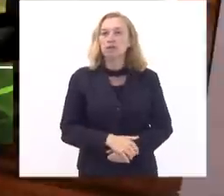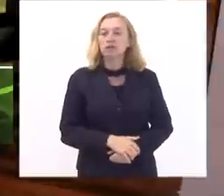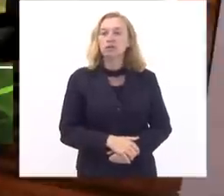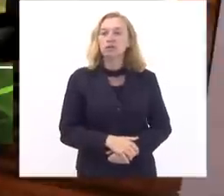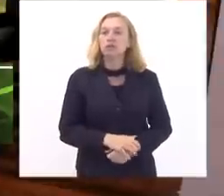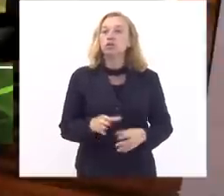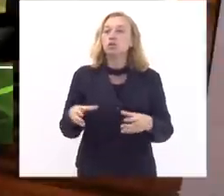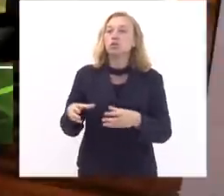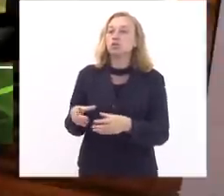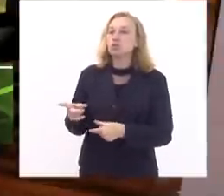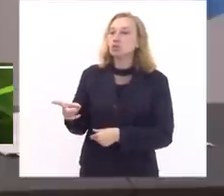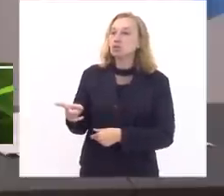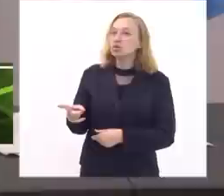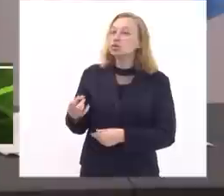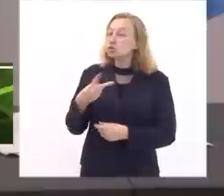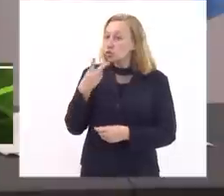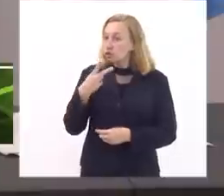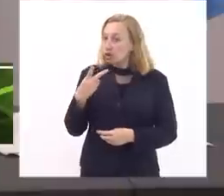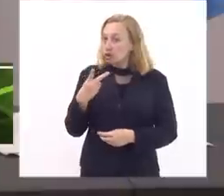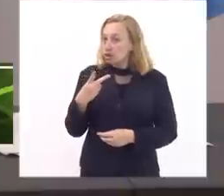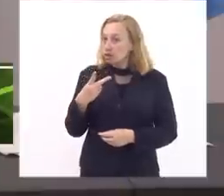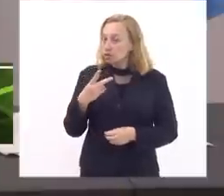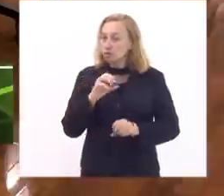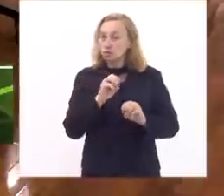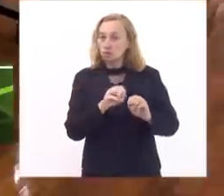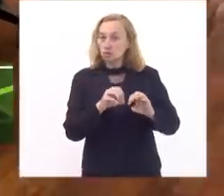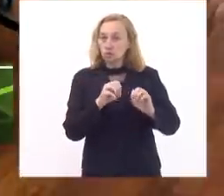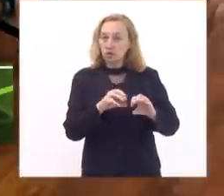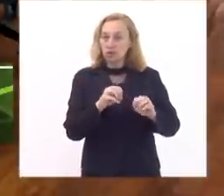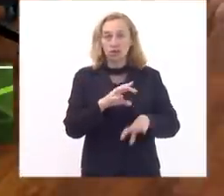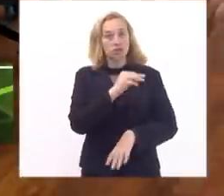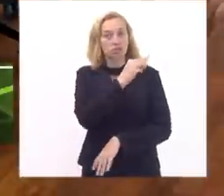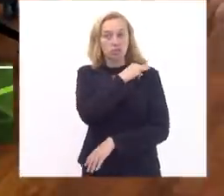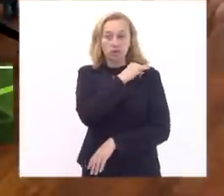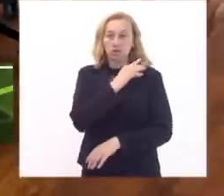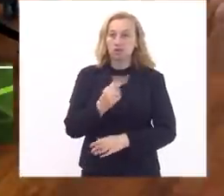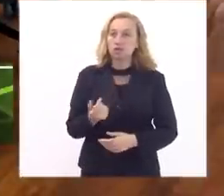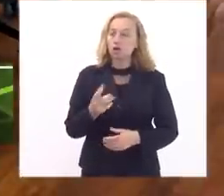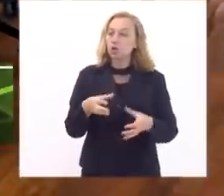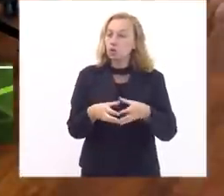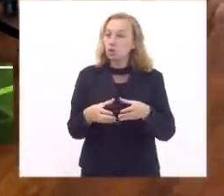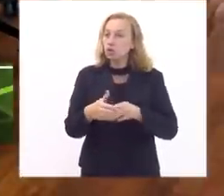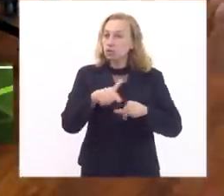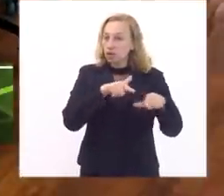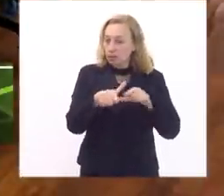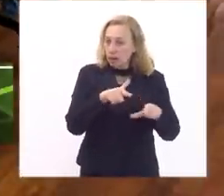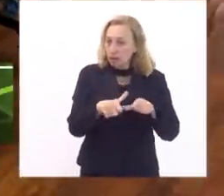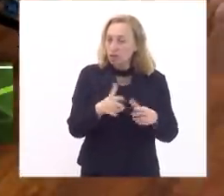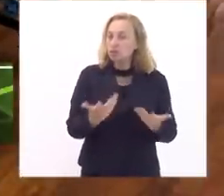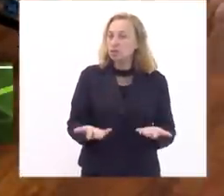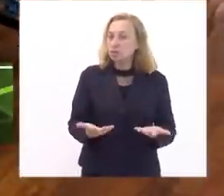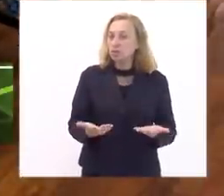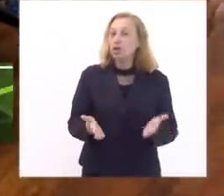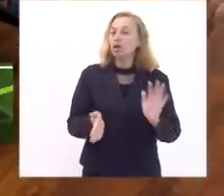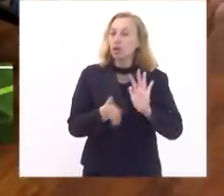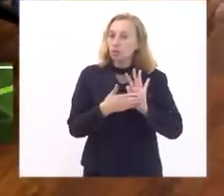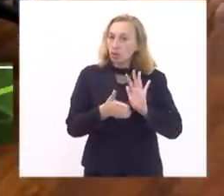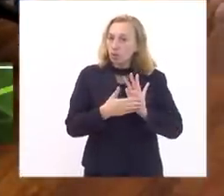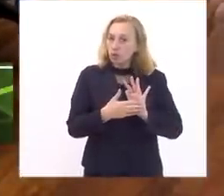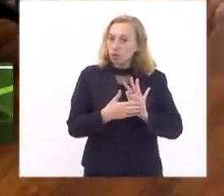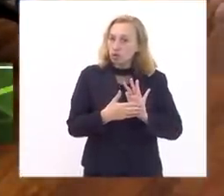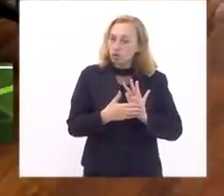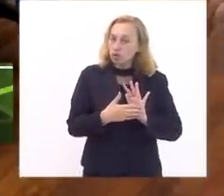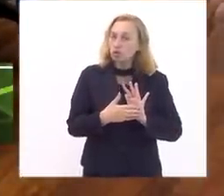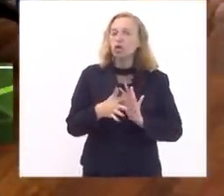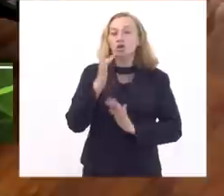O grupo... Não, estamos falando da questão do ensino médio. Eu entendi bem. O grupo de trabalho, não só, o grupo de trabalho com a proposta